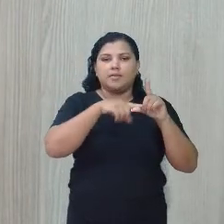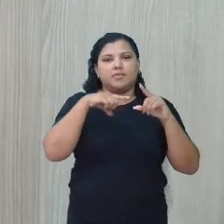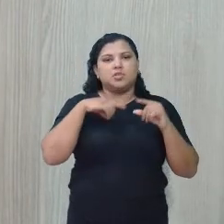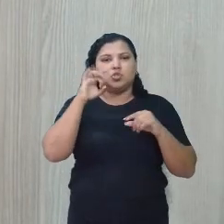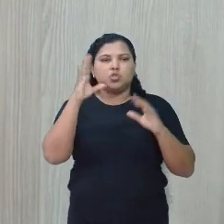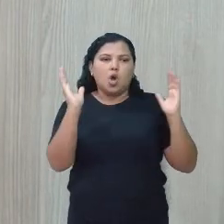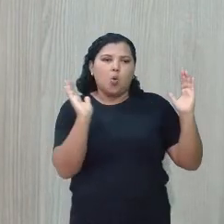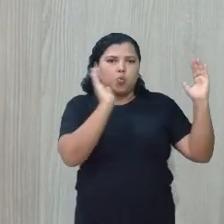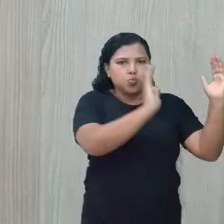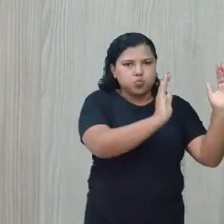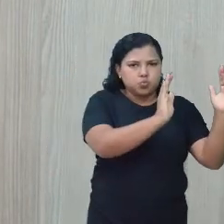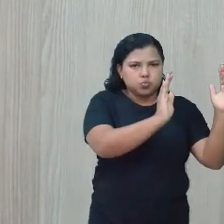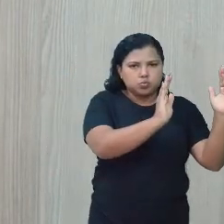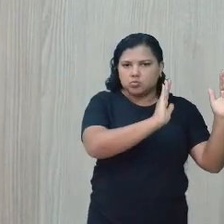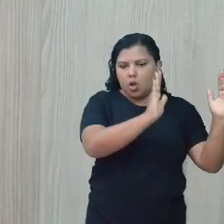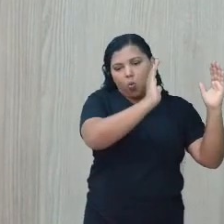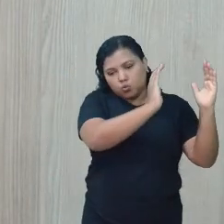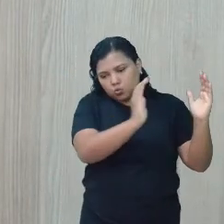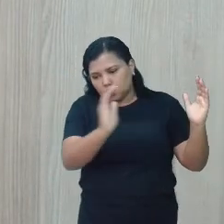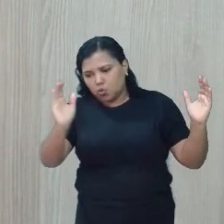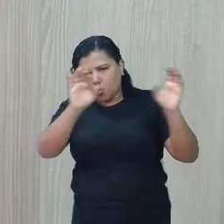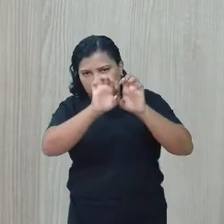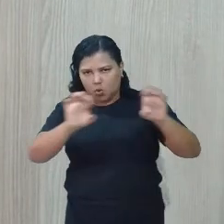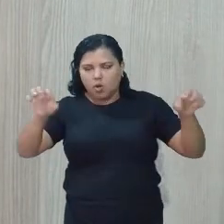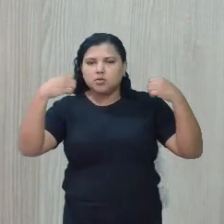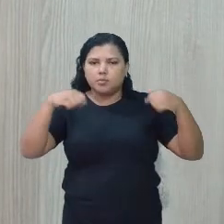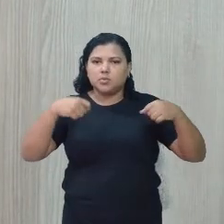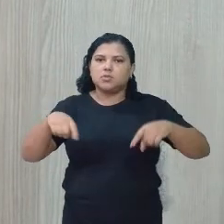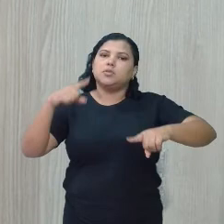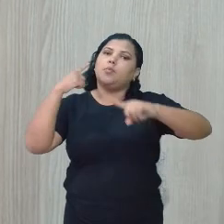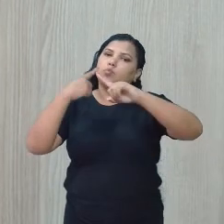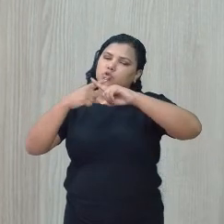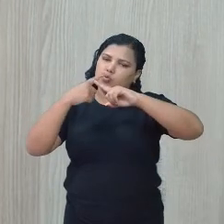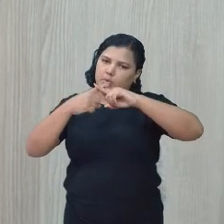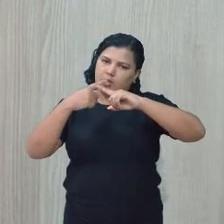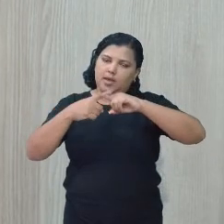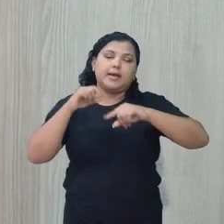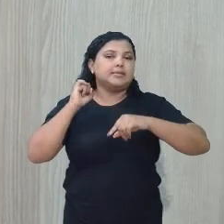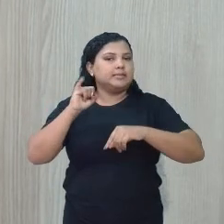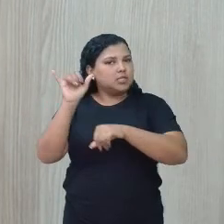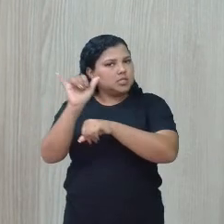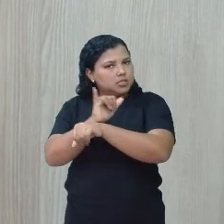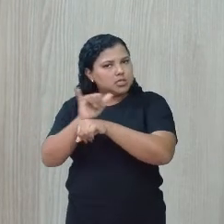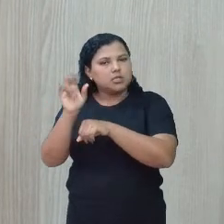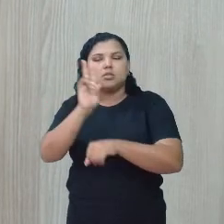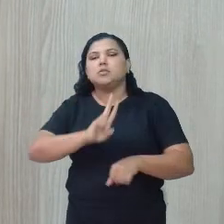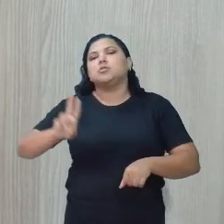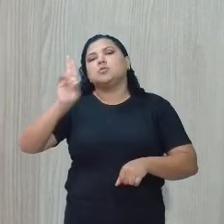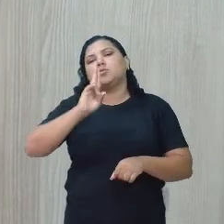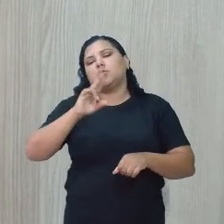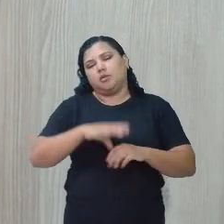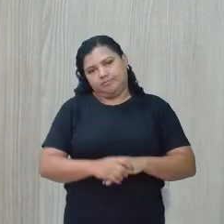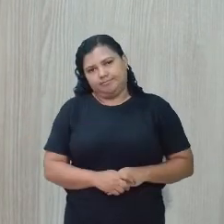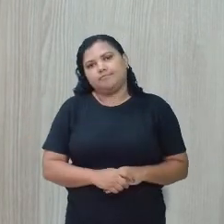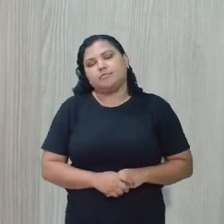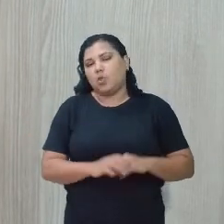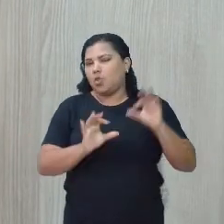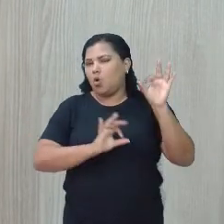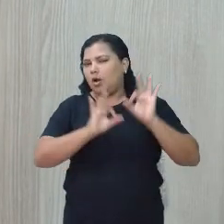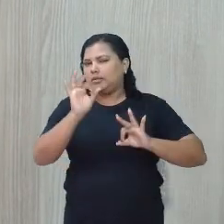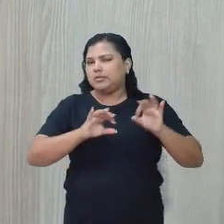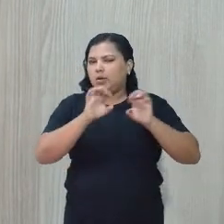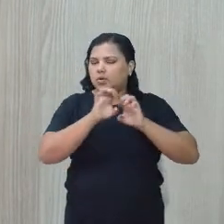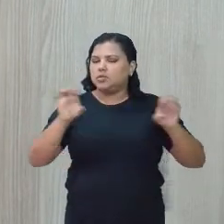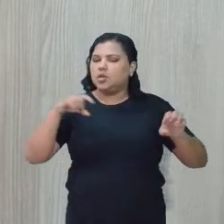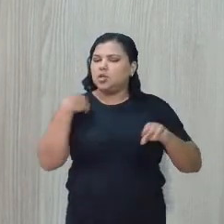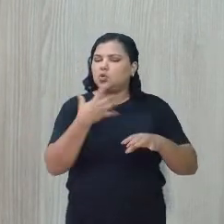fazer aquela multiplicação e esquecer do restante, tá bom? Então, quando a gente utiliza esse artifício de tentar organizar a equação para que a gente